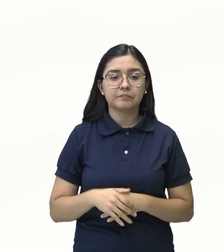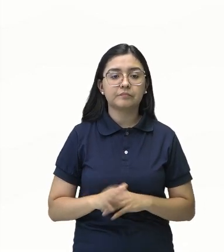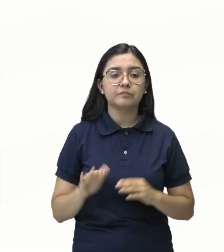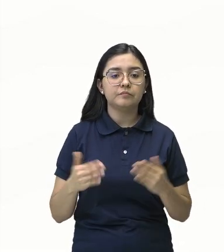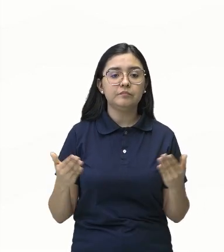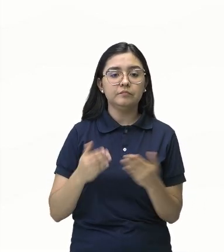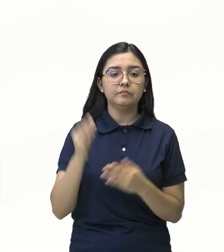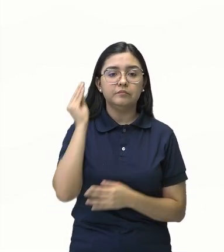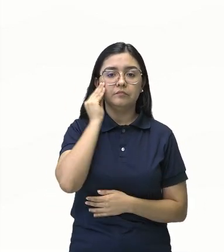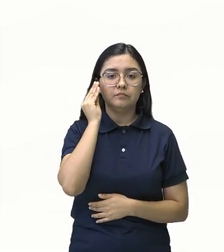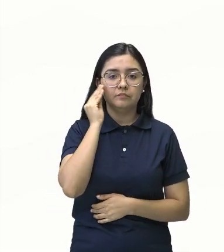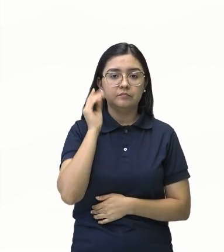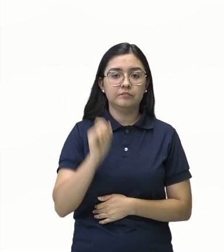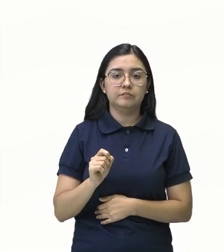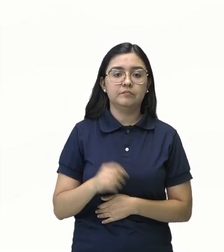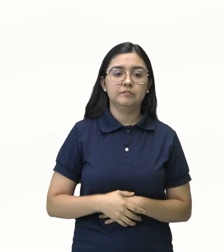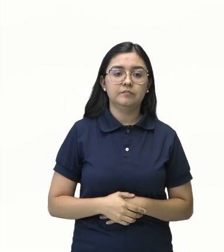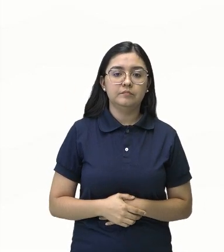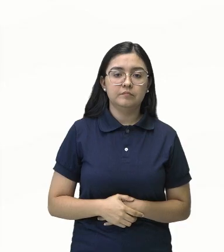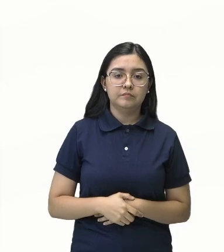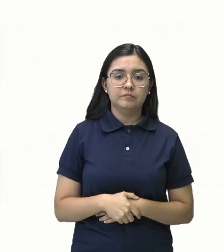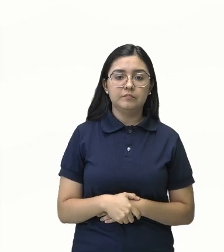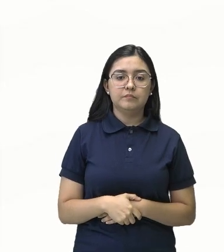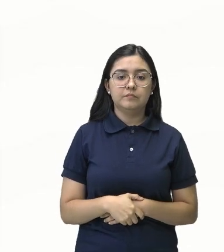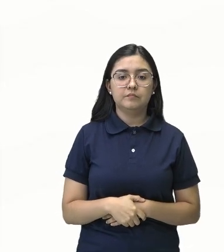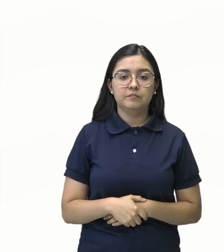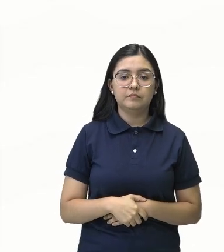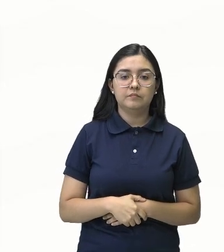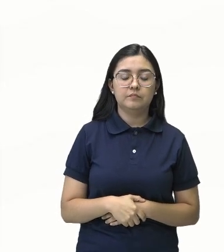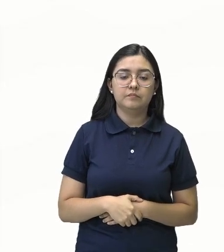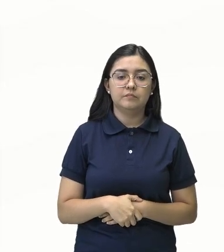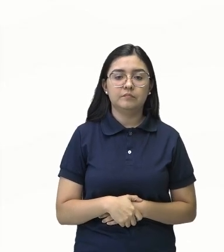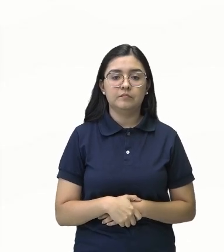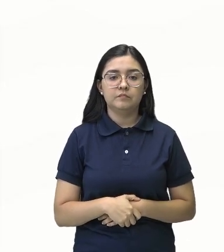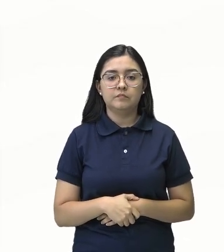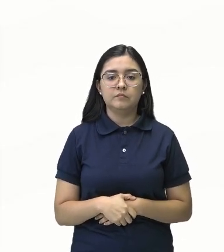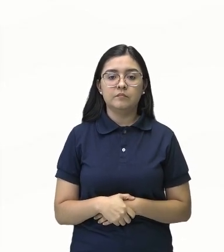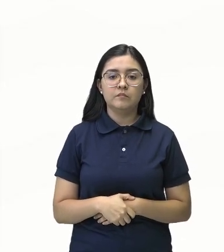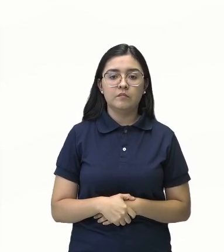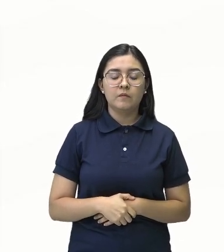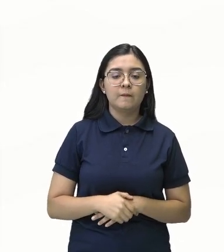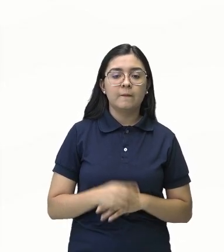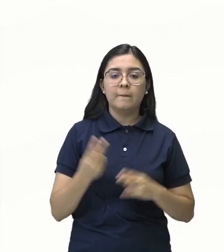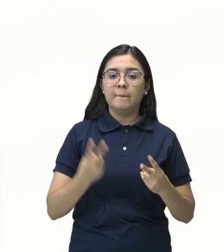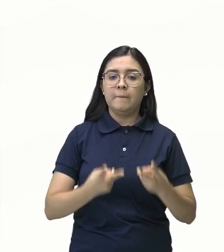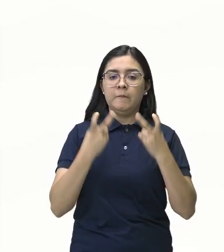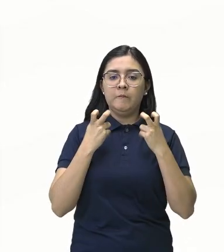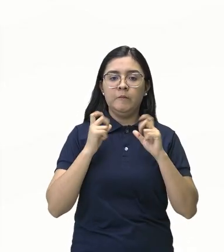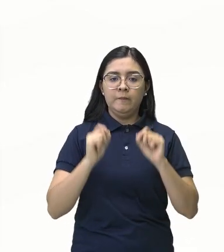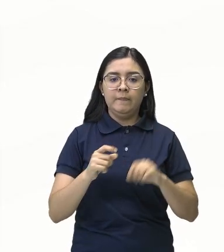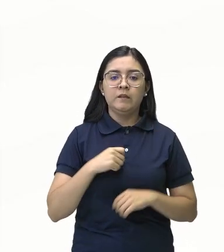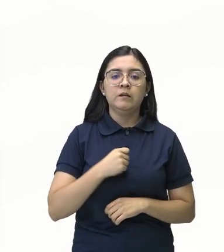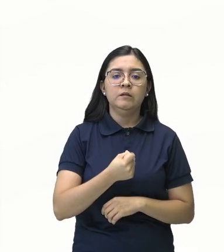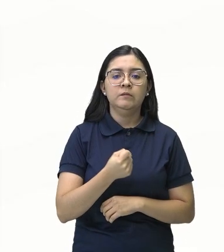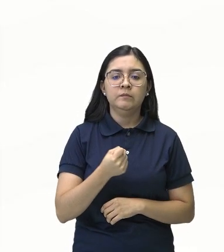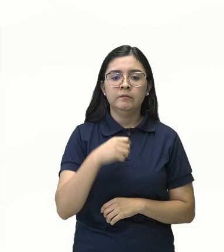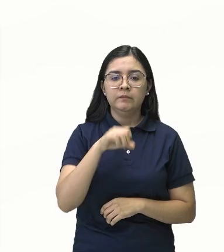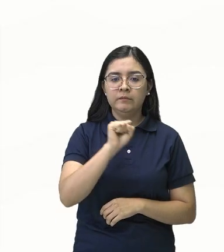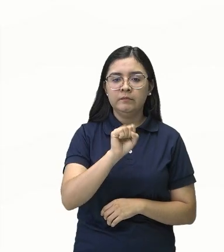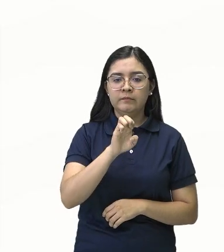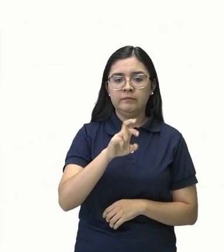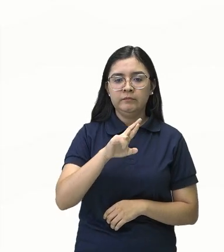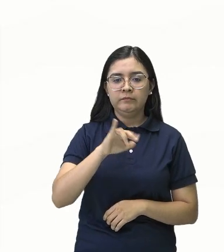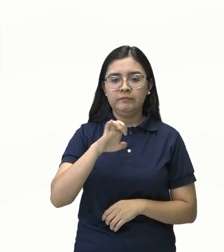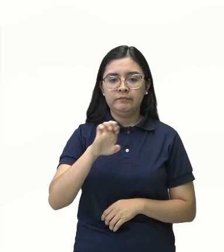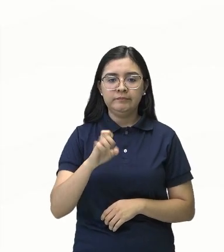Vamos aqui verificar agora a série 1, tá? Observe que a série 1 começa